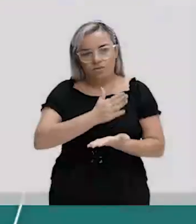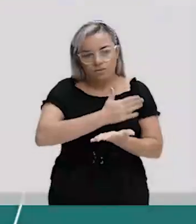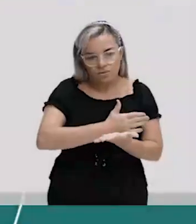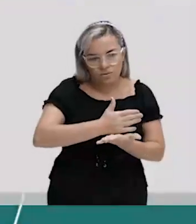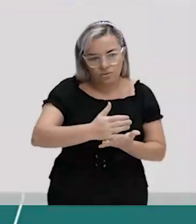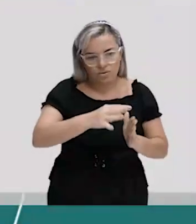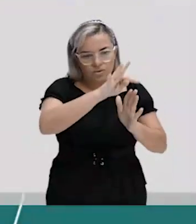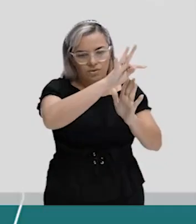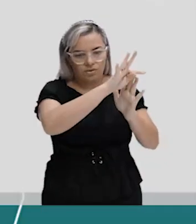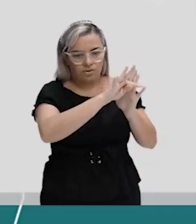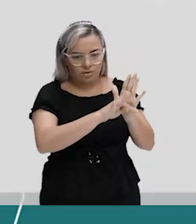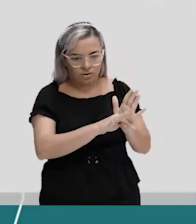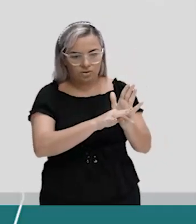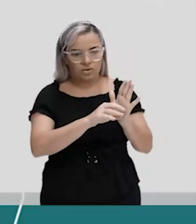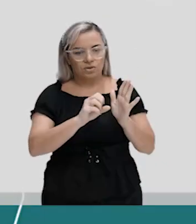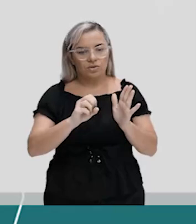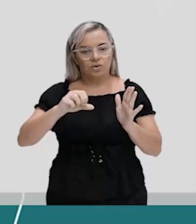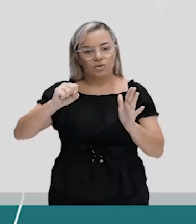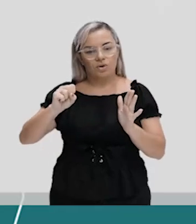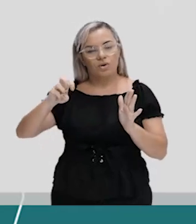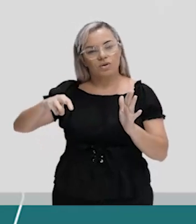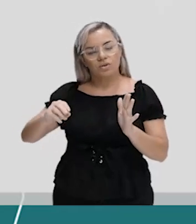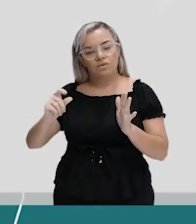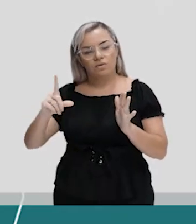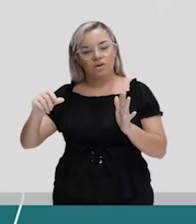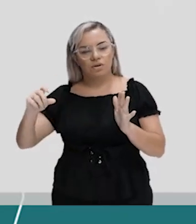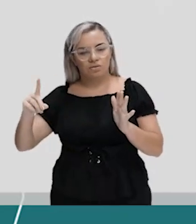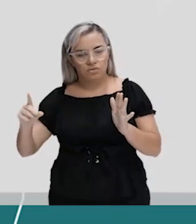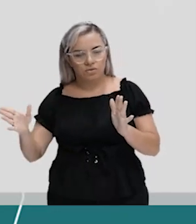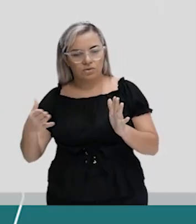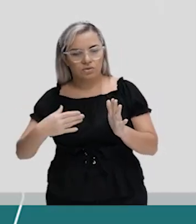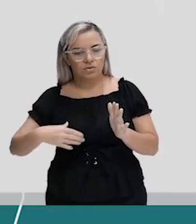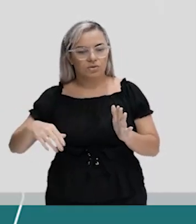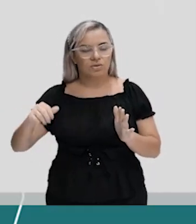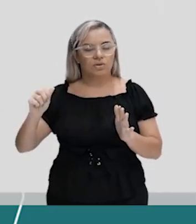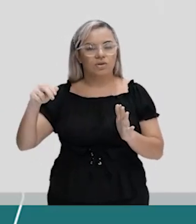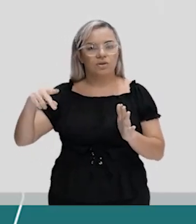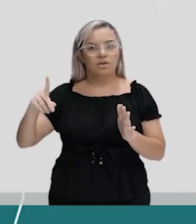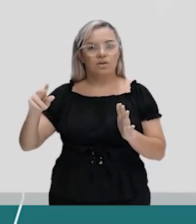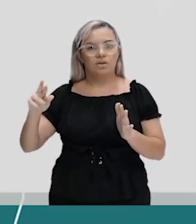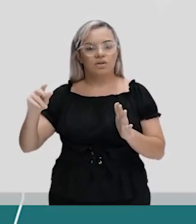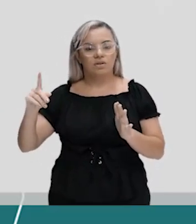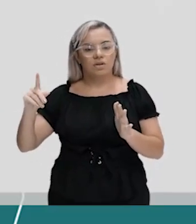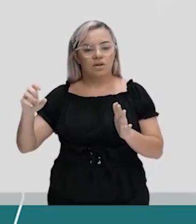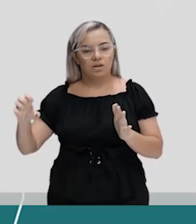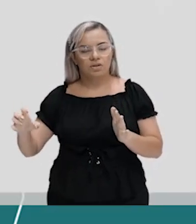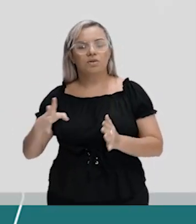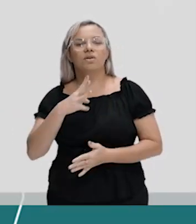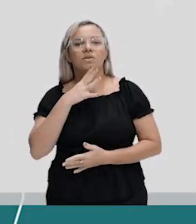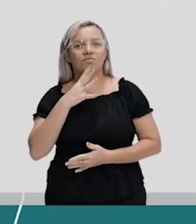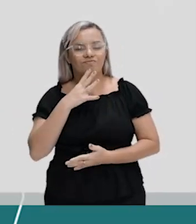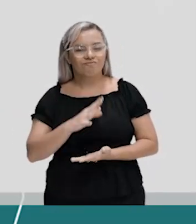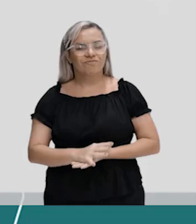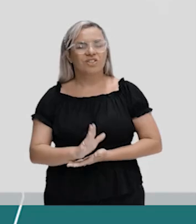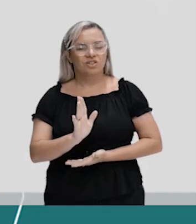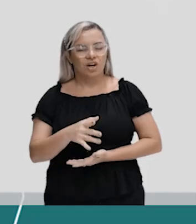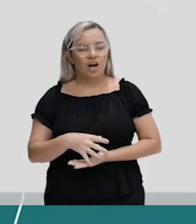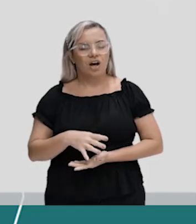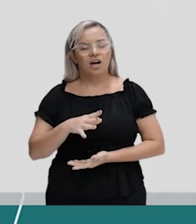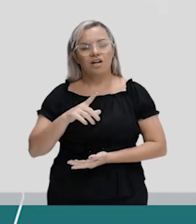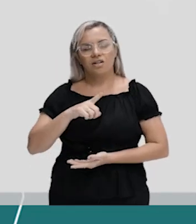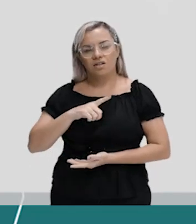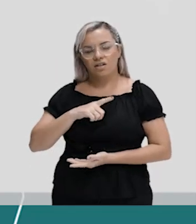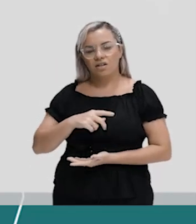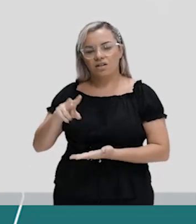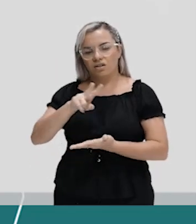com o texto de Oswald de Andrade. É um texto bastante conhecido, imagino que vocês já tenham se deparado com ele por aí, que